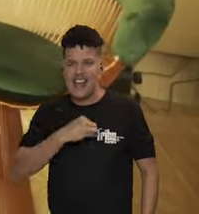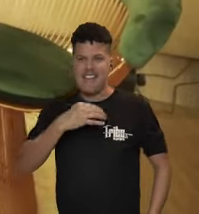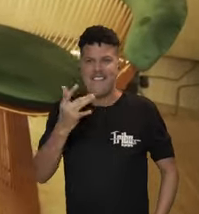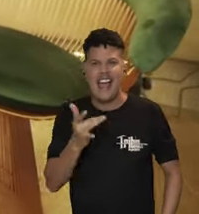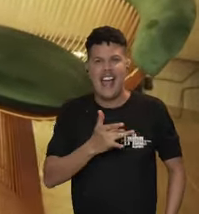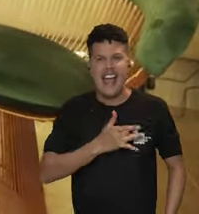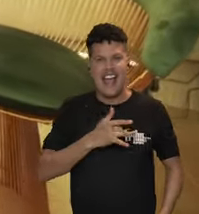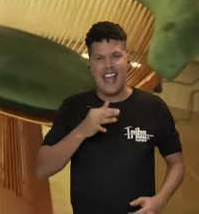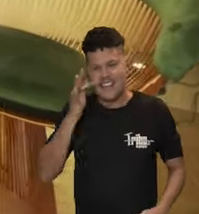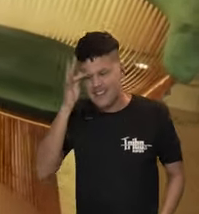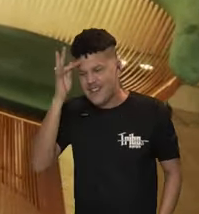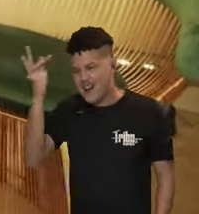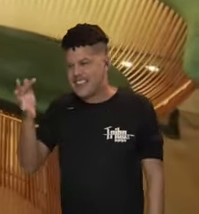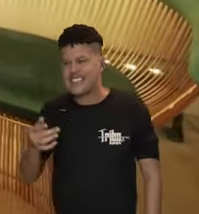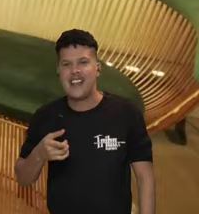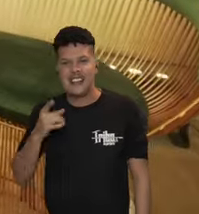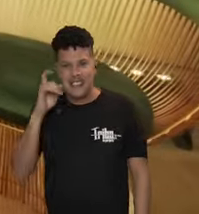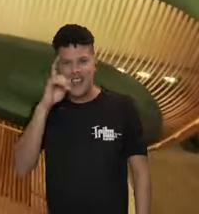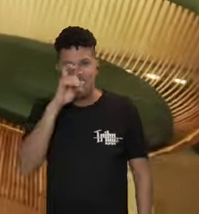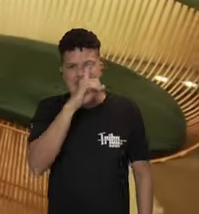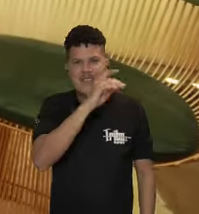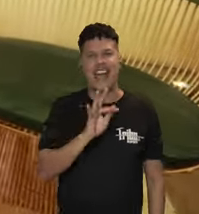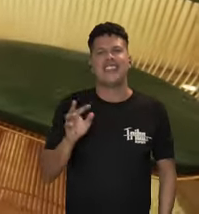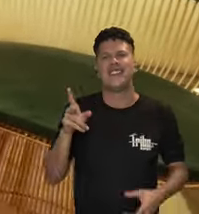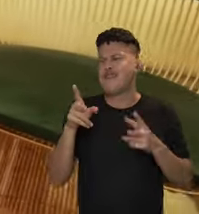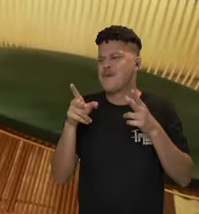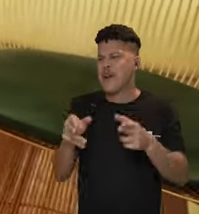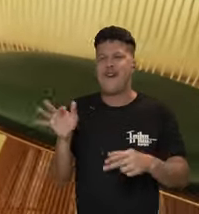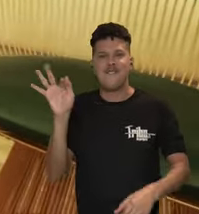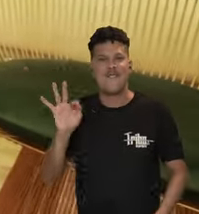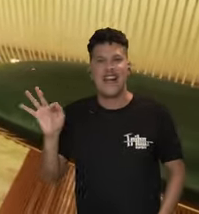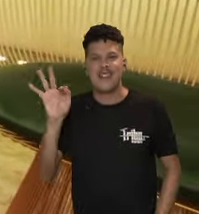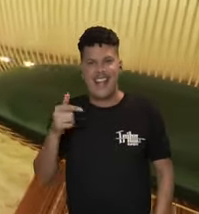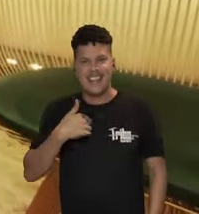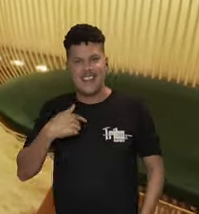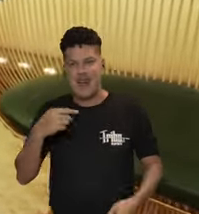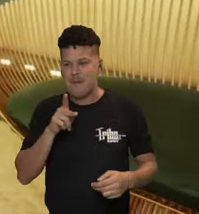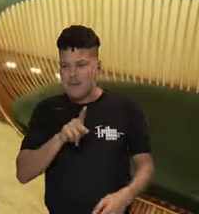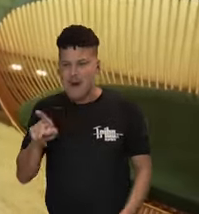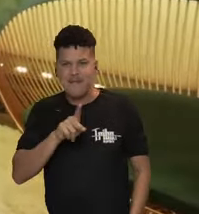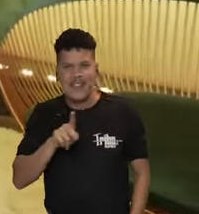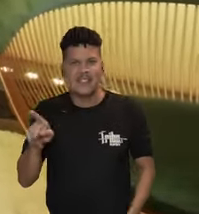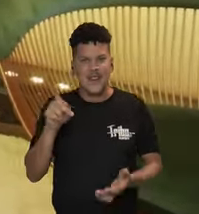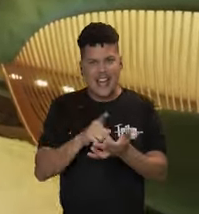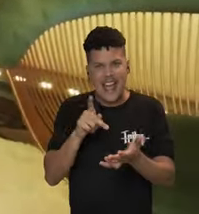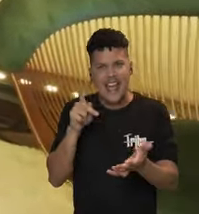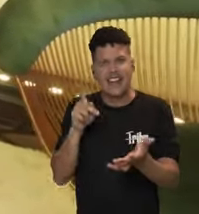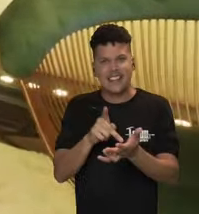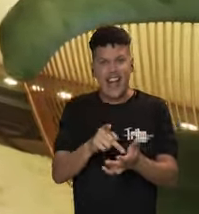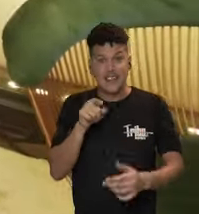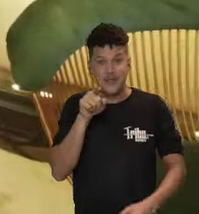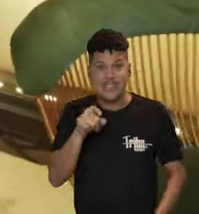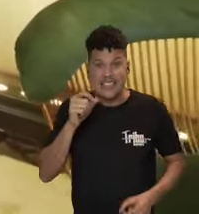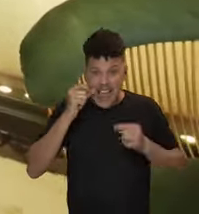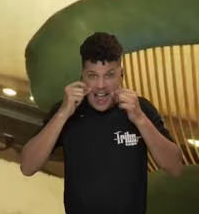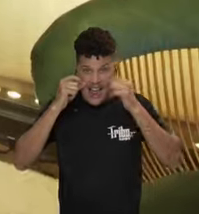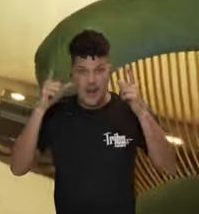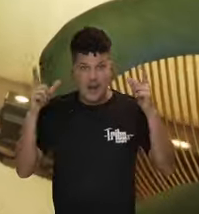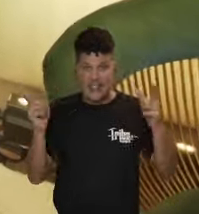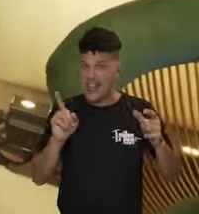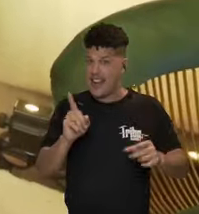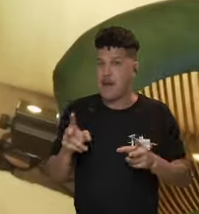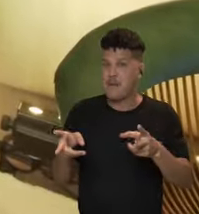sacola. Dificuldade, tipo faculdade. E o professor, a realidade. Você acorda e não nota